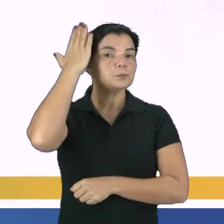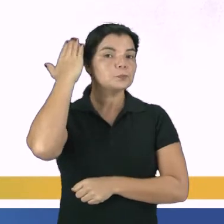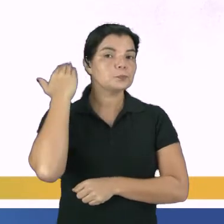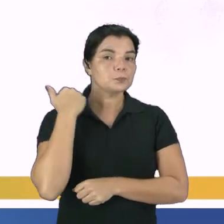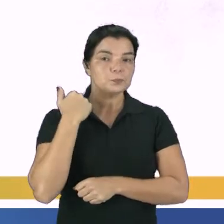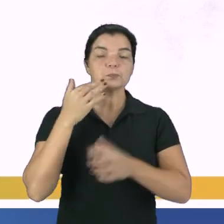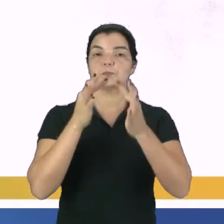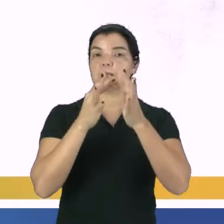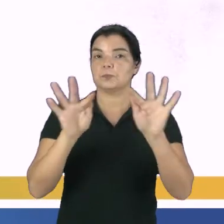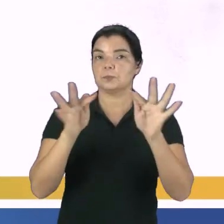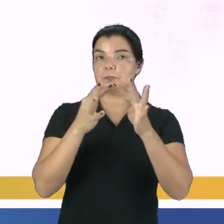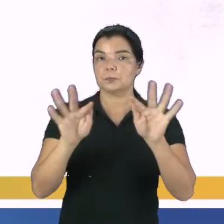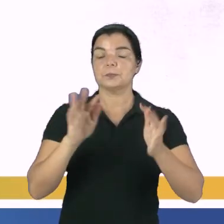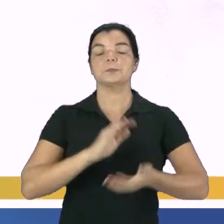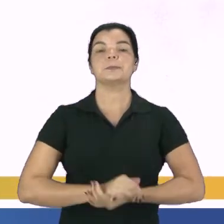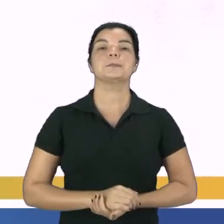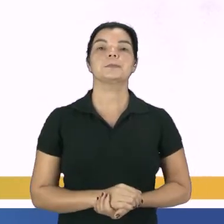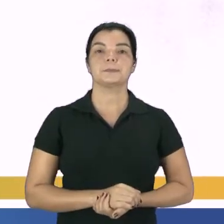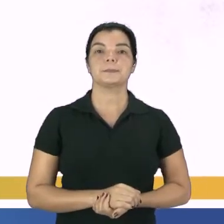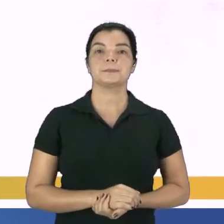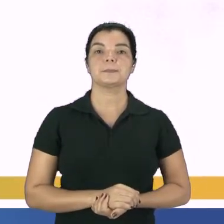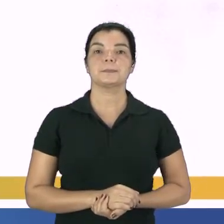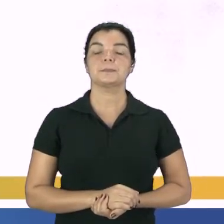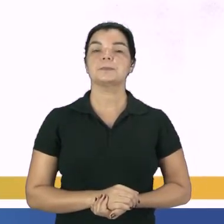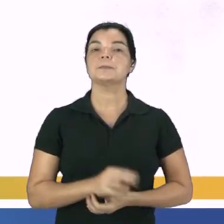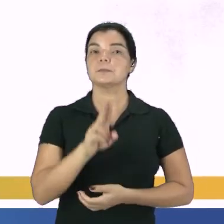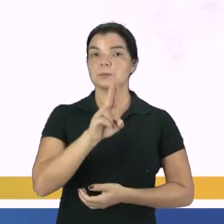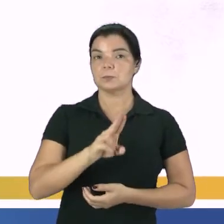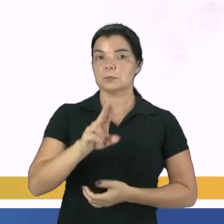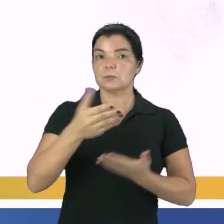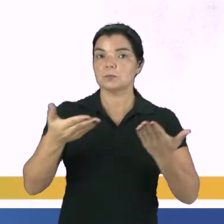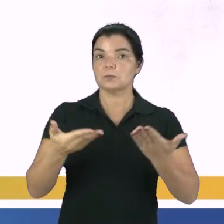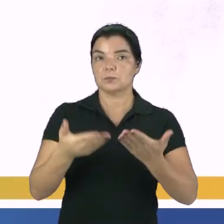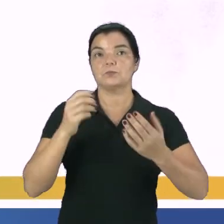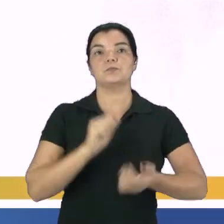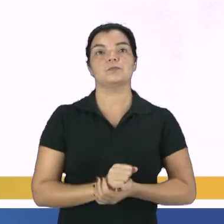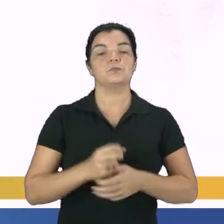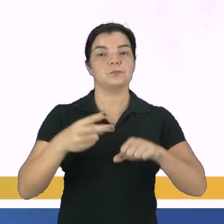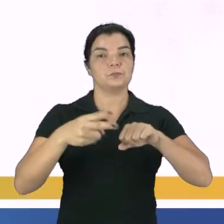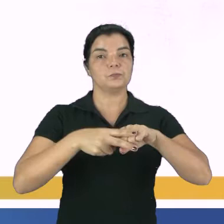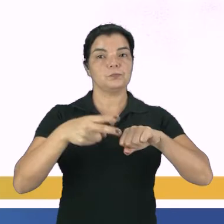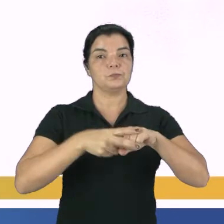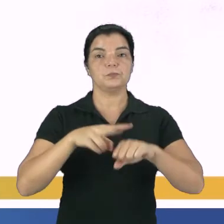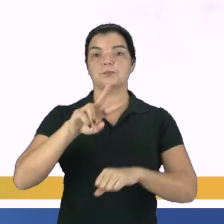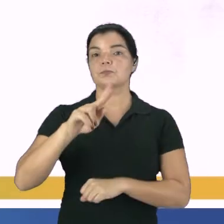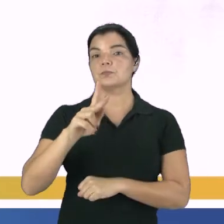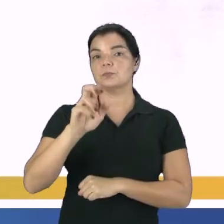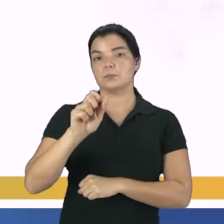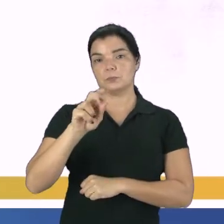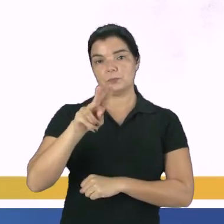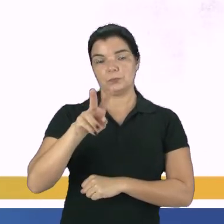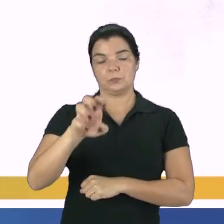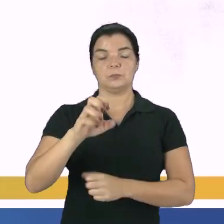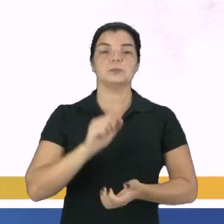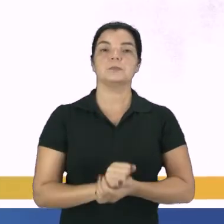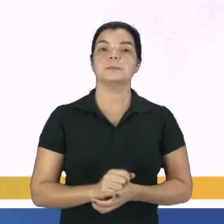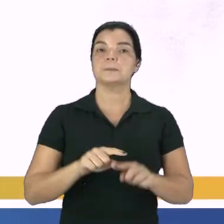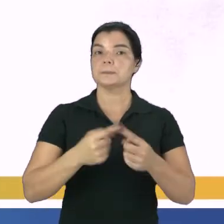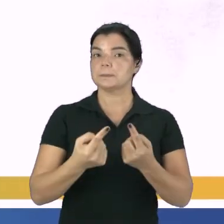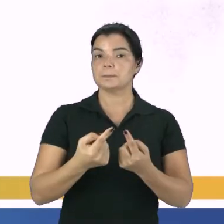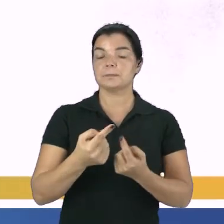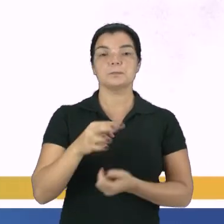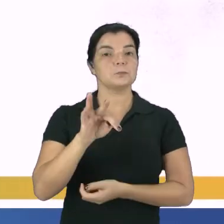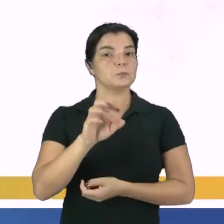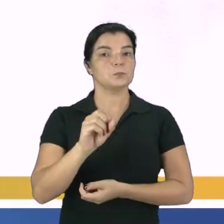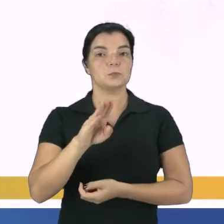frase, observem aí a caixinha vermelha. A gente vai usar agora o verbo have, ok? Não vamos mais usar o